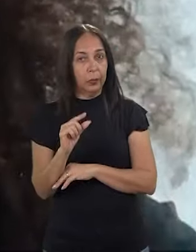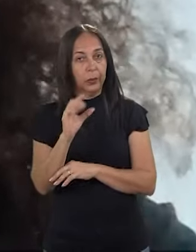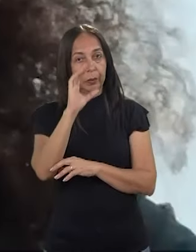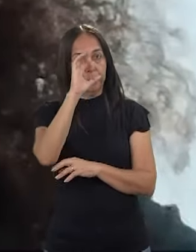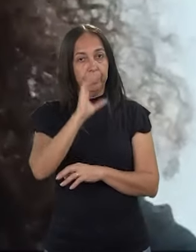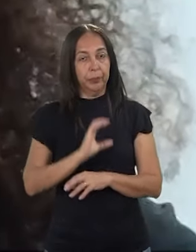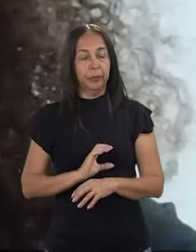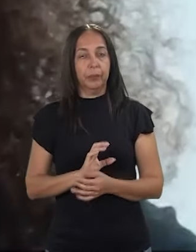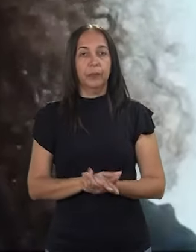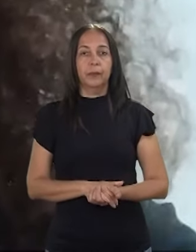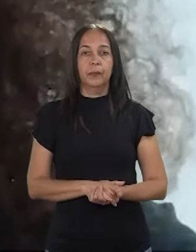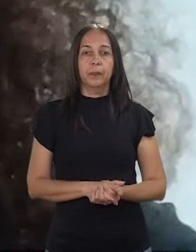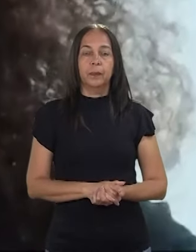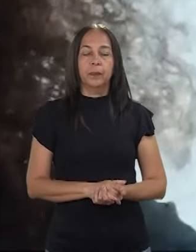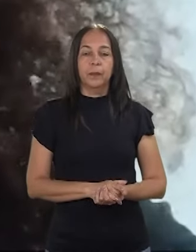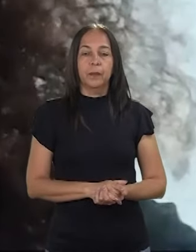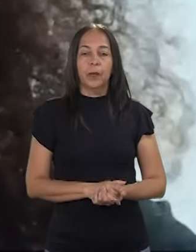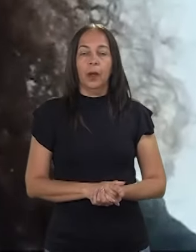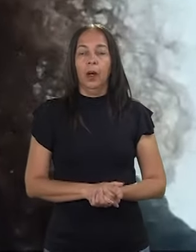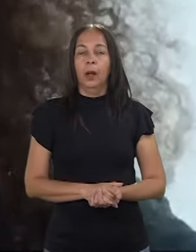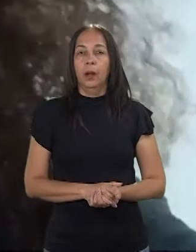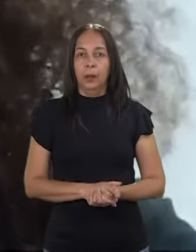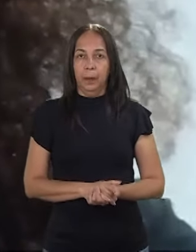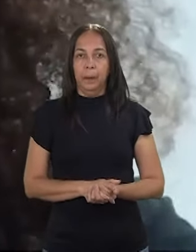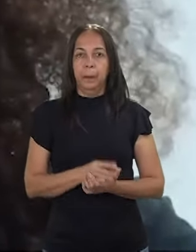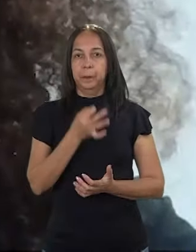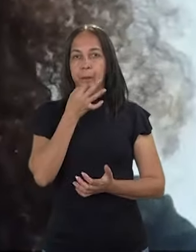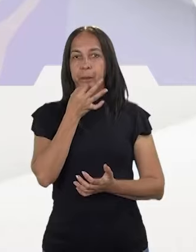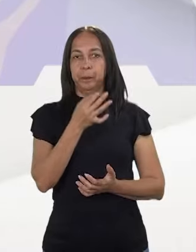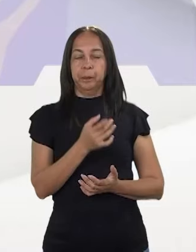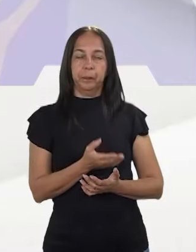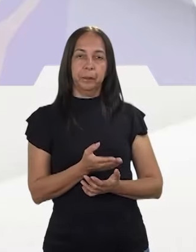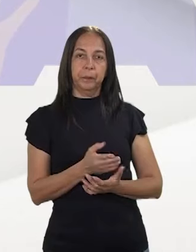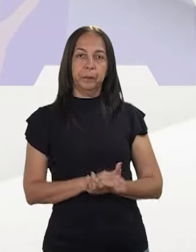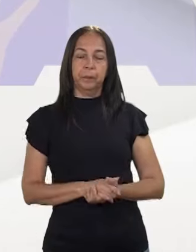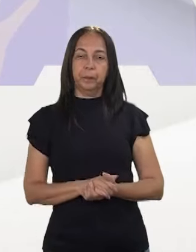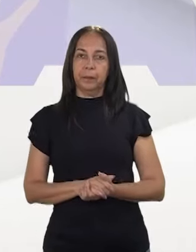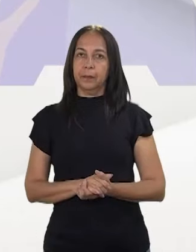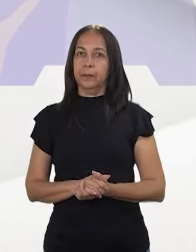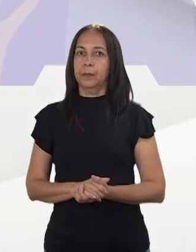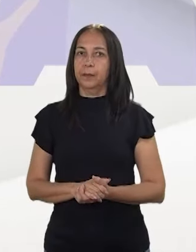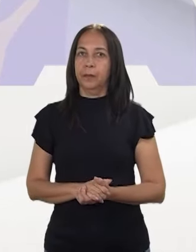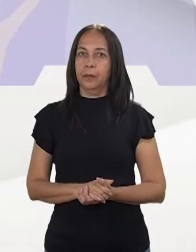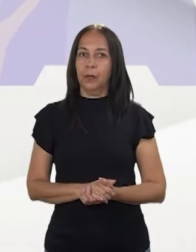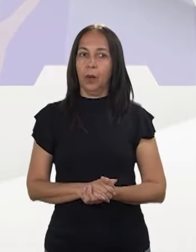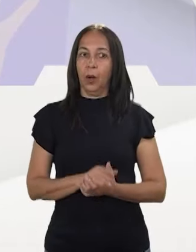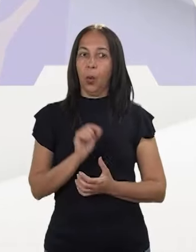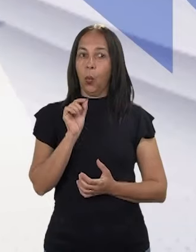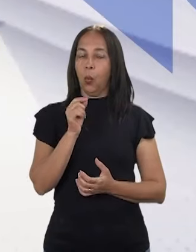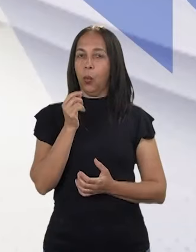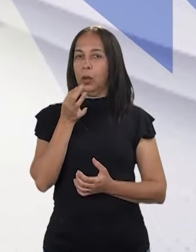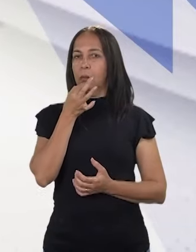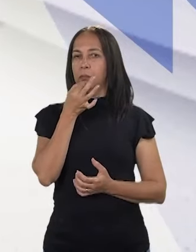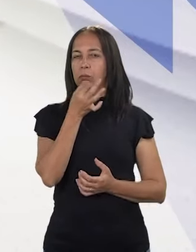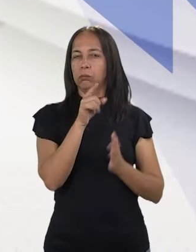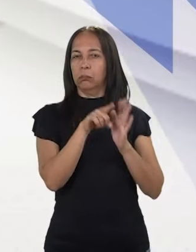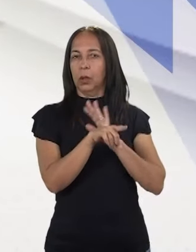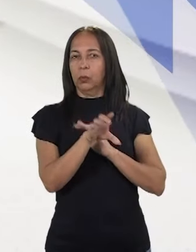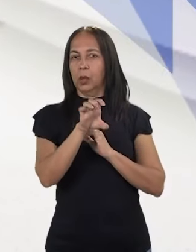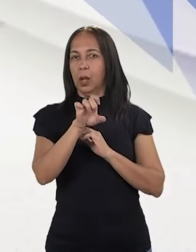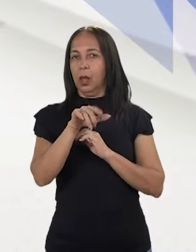podemos utilizar para acabar ou diminuir esses comportamentos Professor vou deixar você começar dessa vez olha